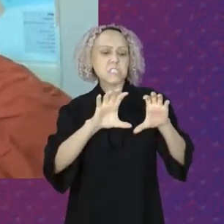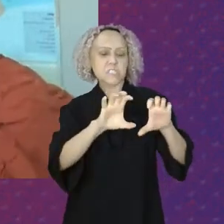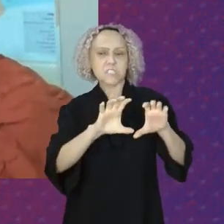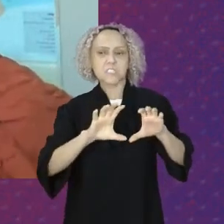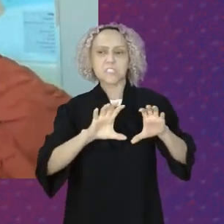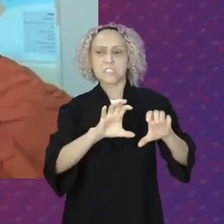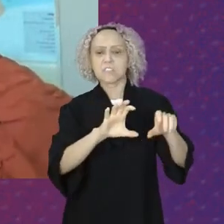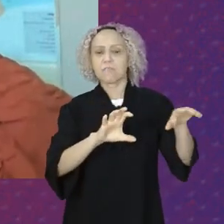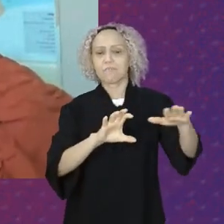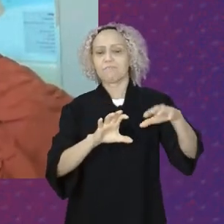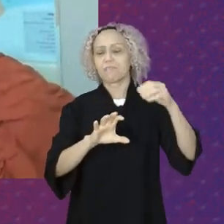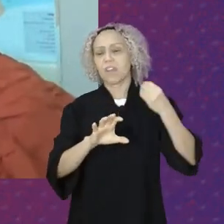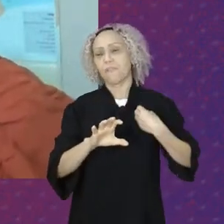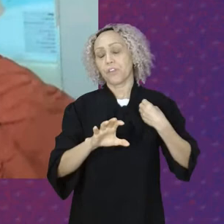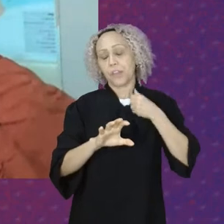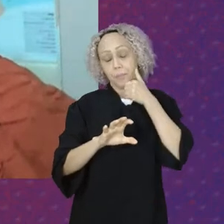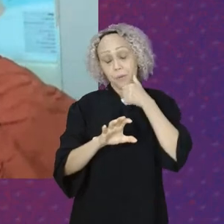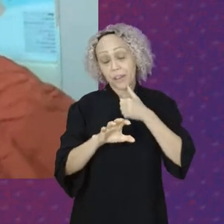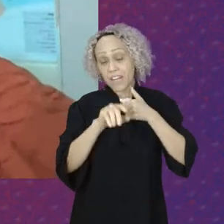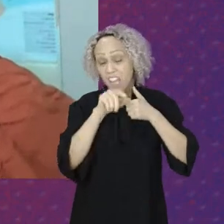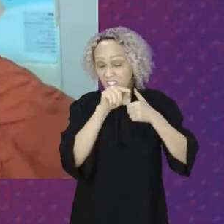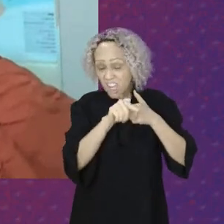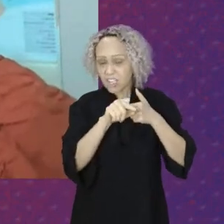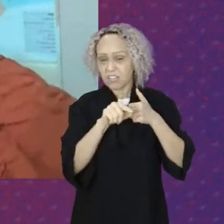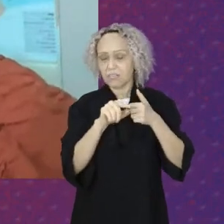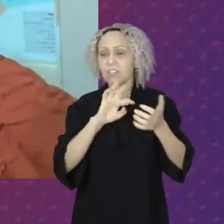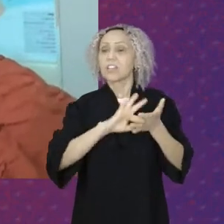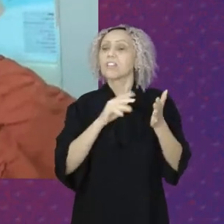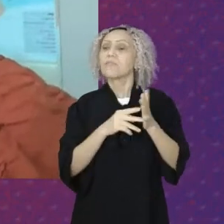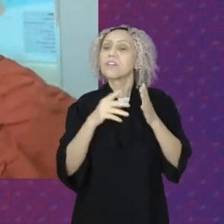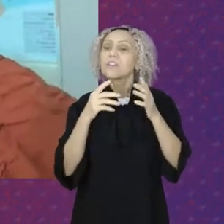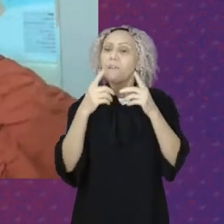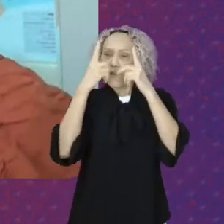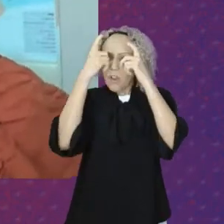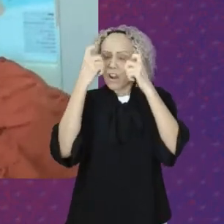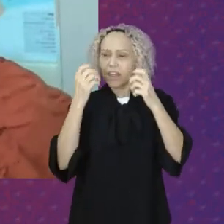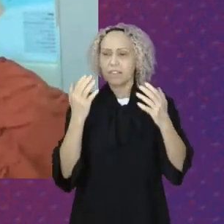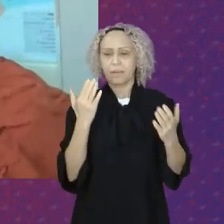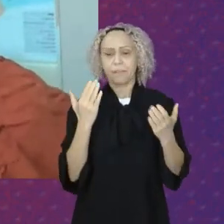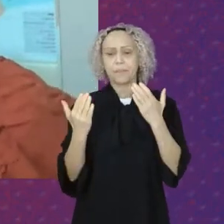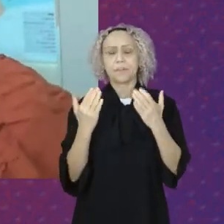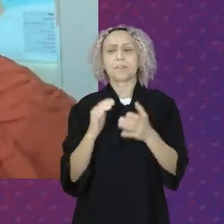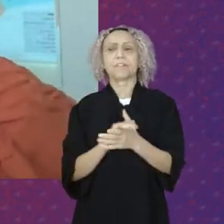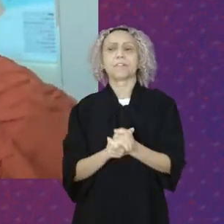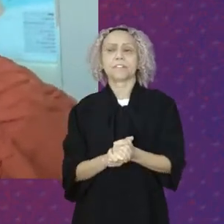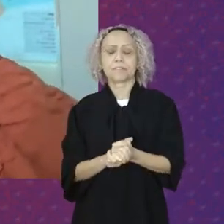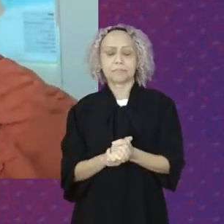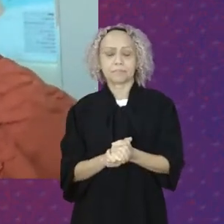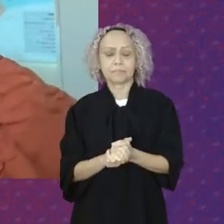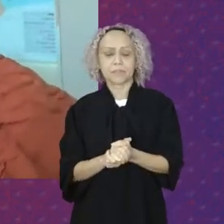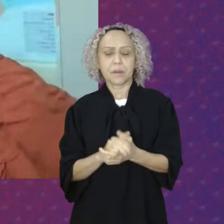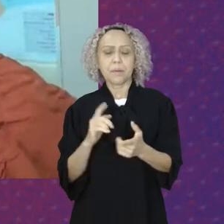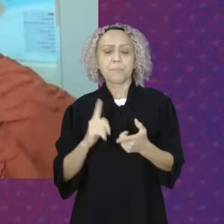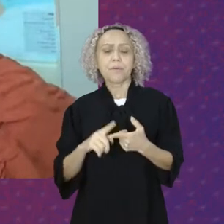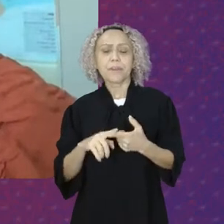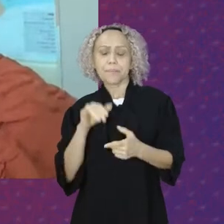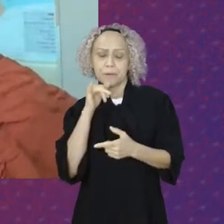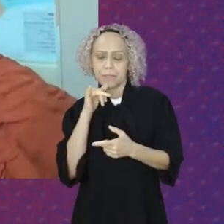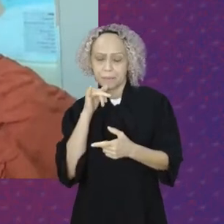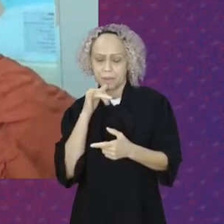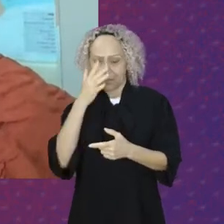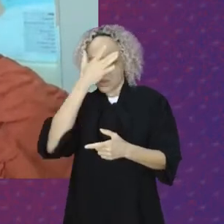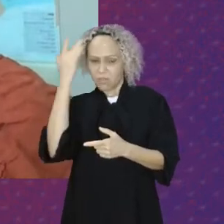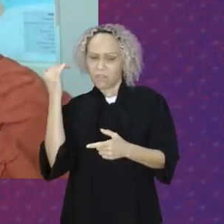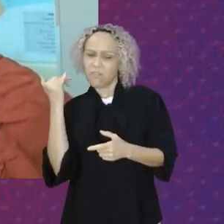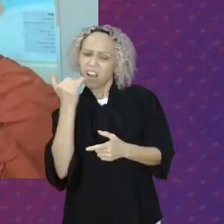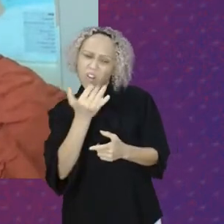qual? A psicológica. Porque depois que você fala, ela vai sozinha pensar sobre isso.